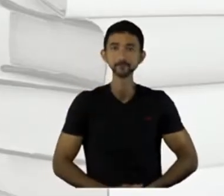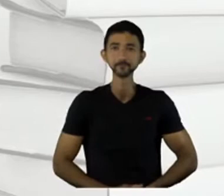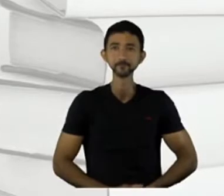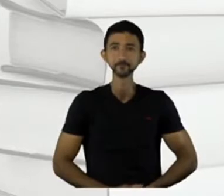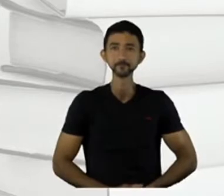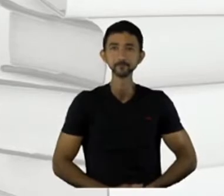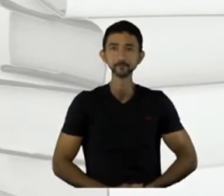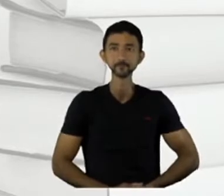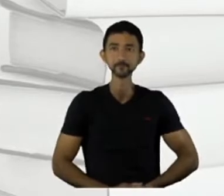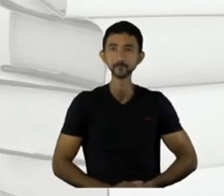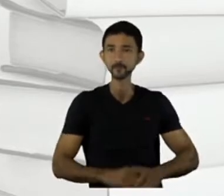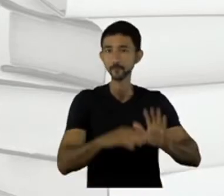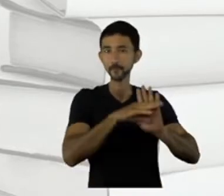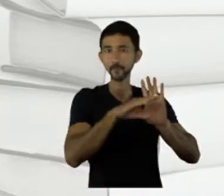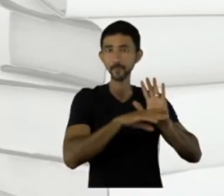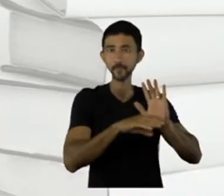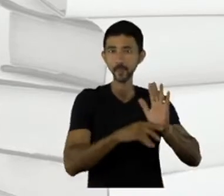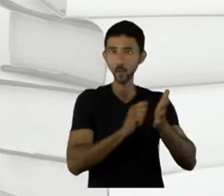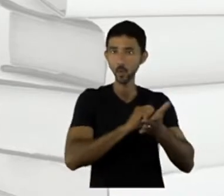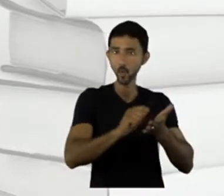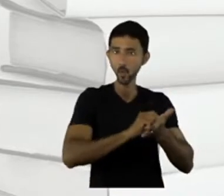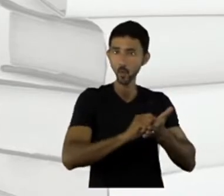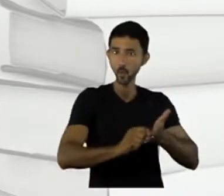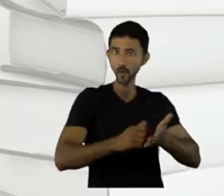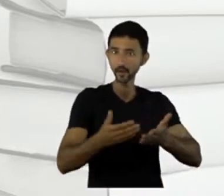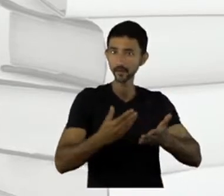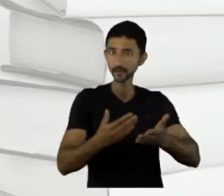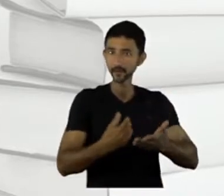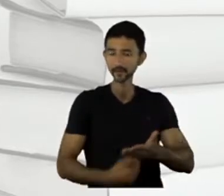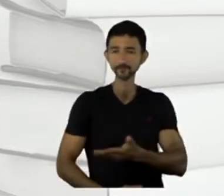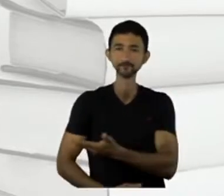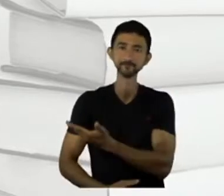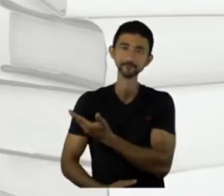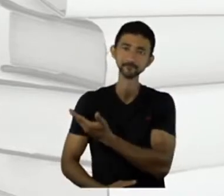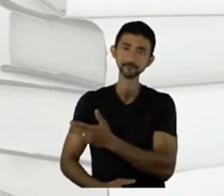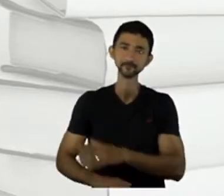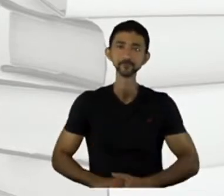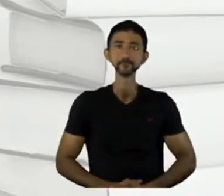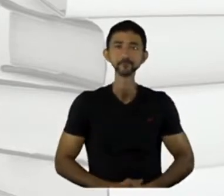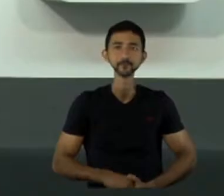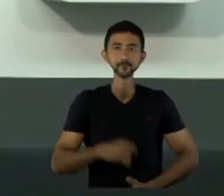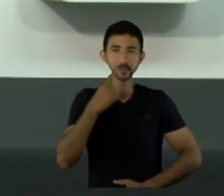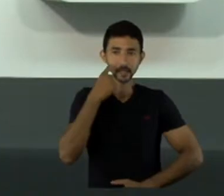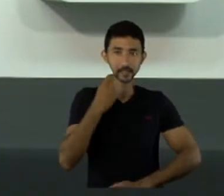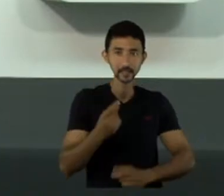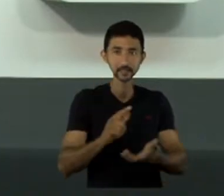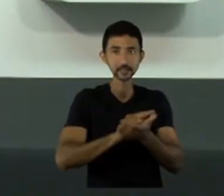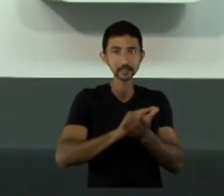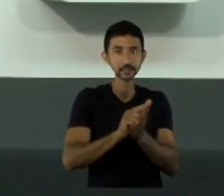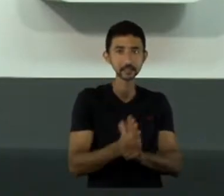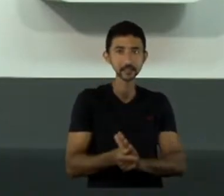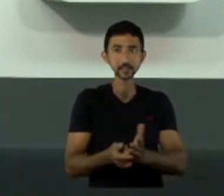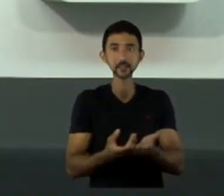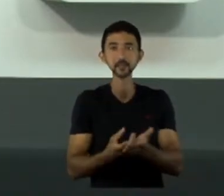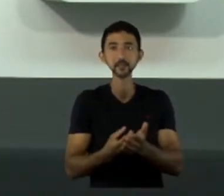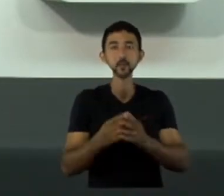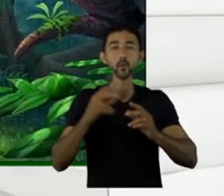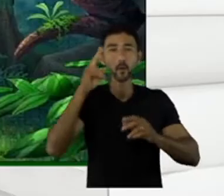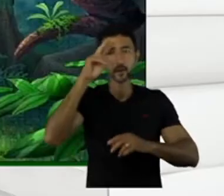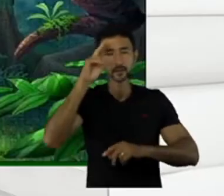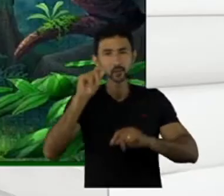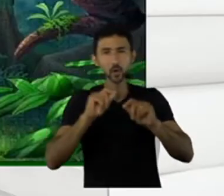Aqui eu coloquei para você registrar no seu caderno, tá? É interessante que você coloque aí gênero textual, mitos e lendas,